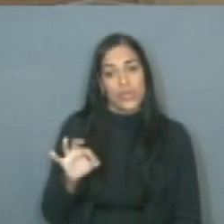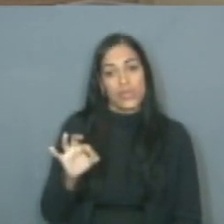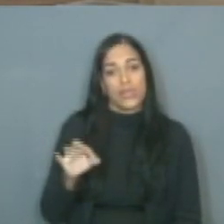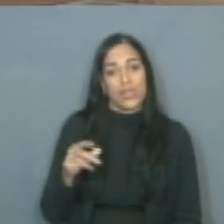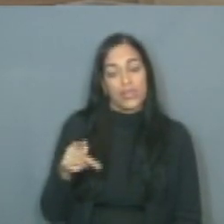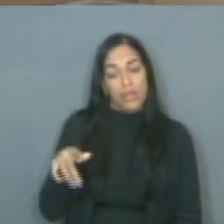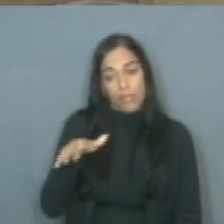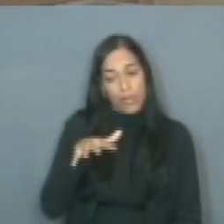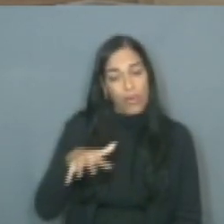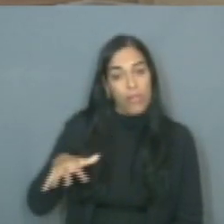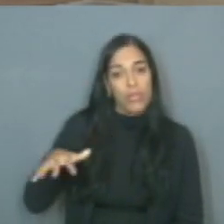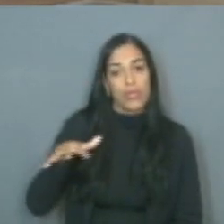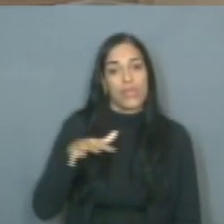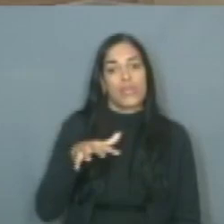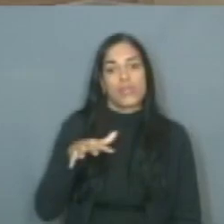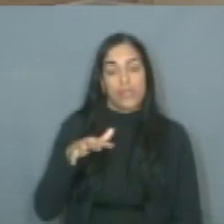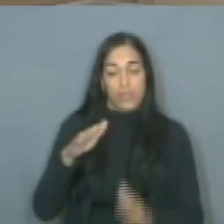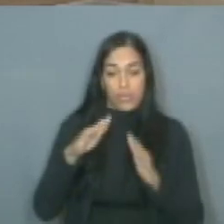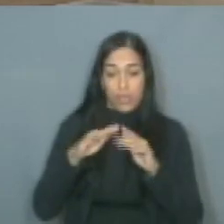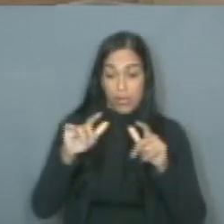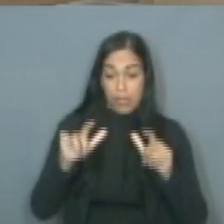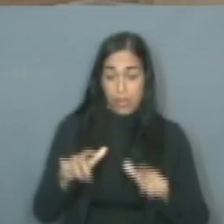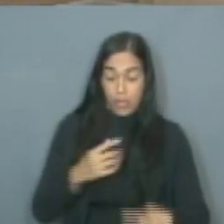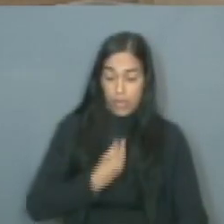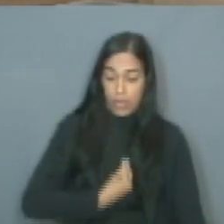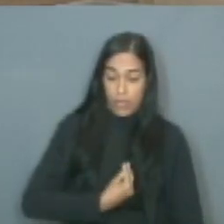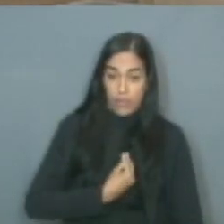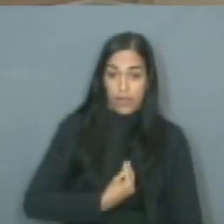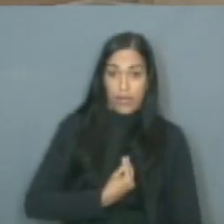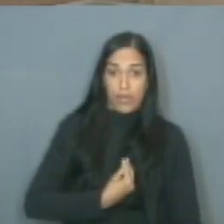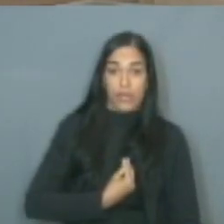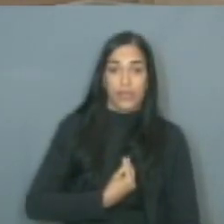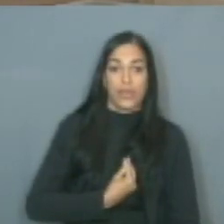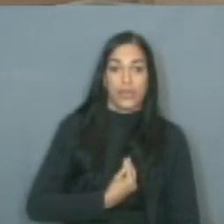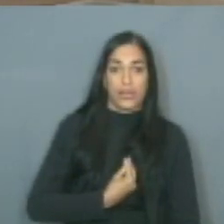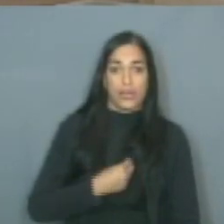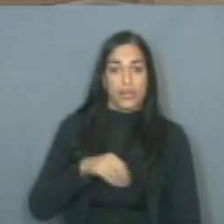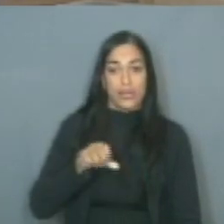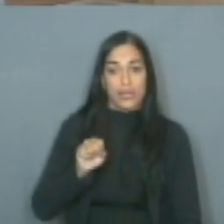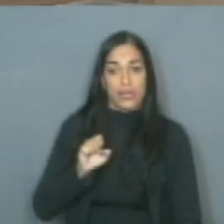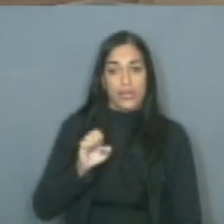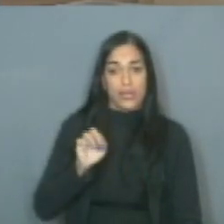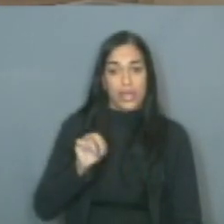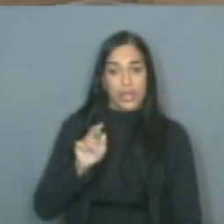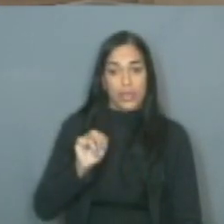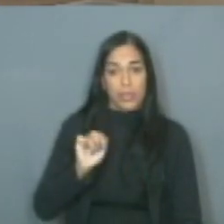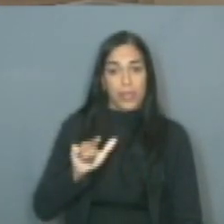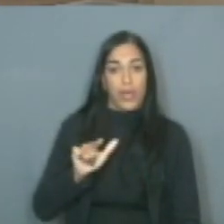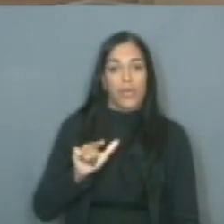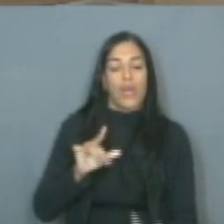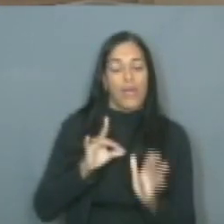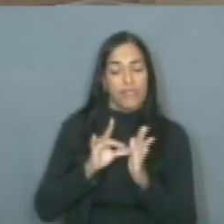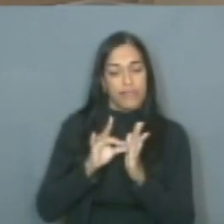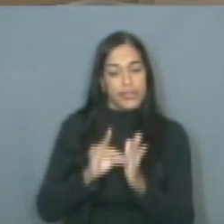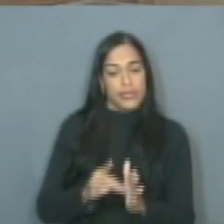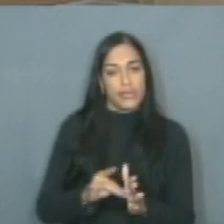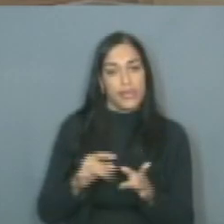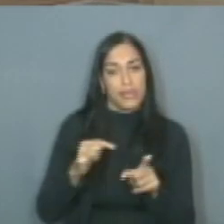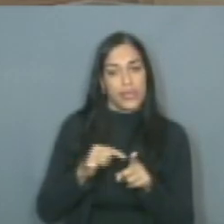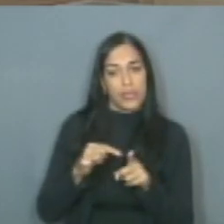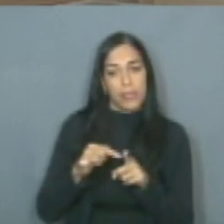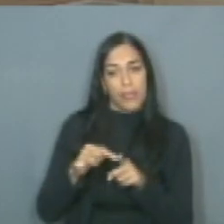da população que mora e luta para que Setúbal seja efetivamente um